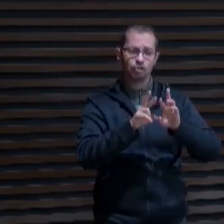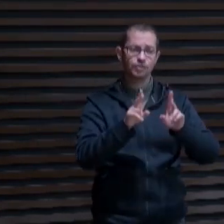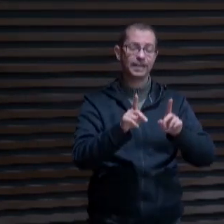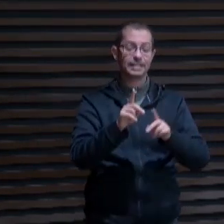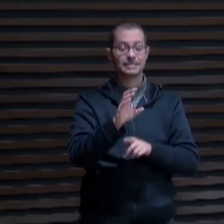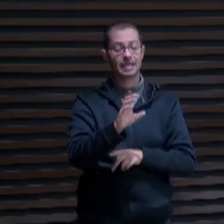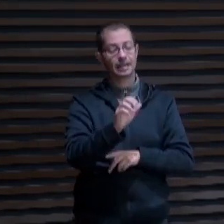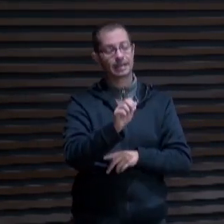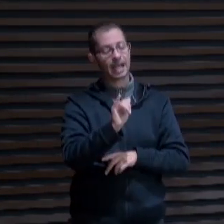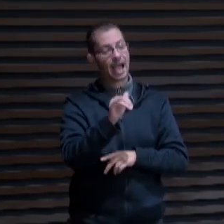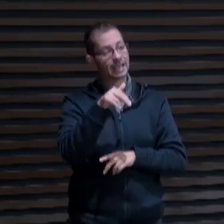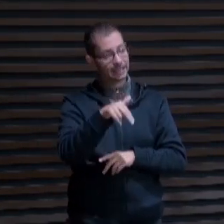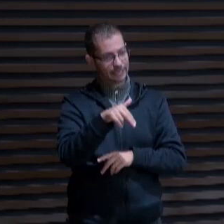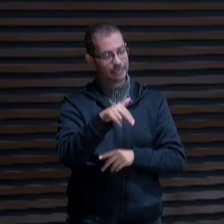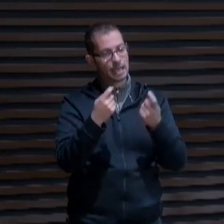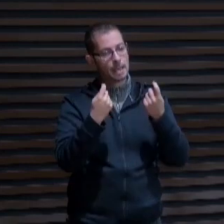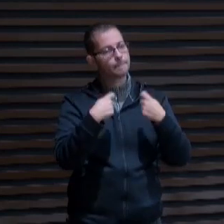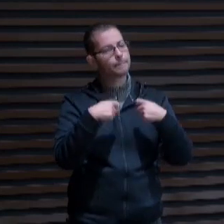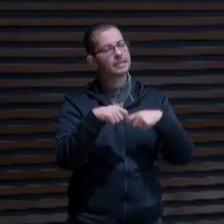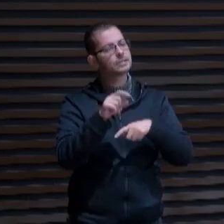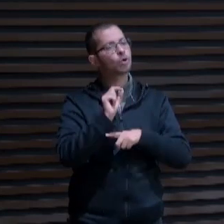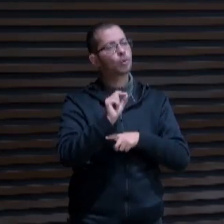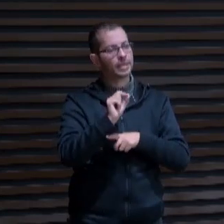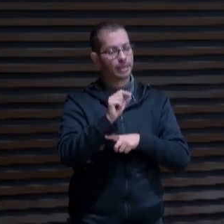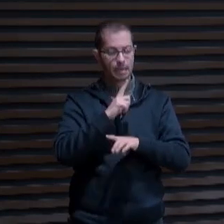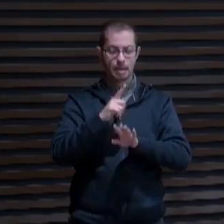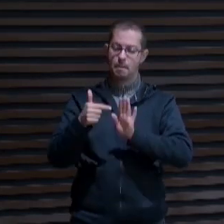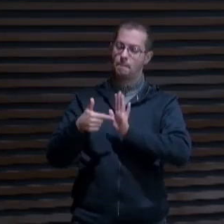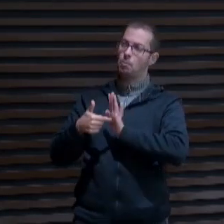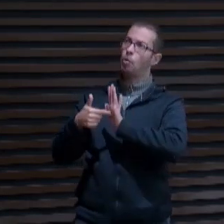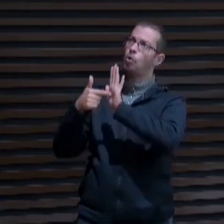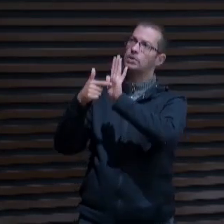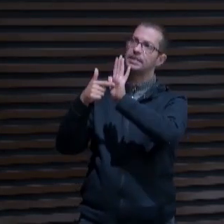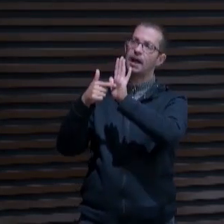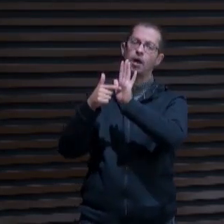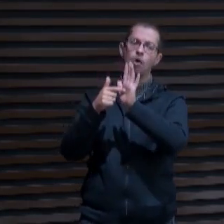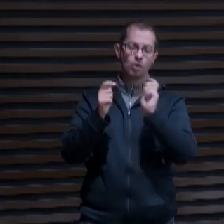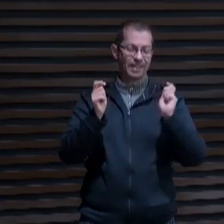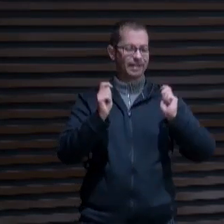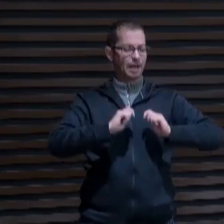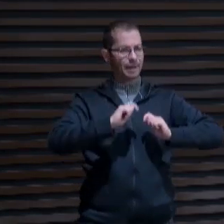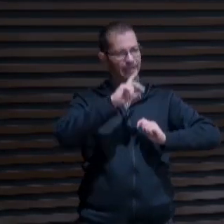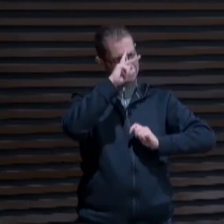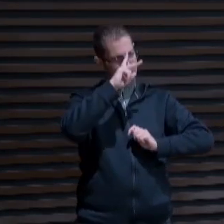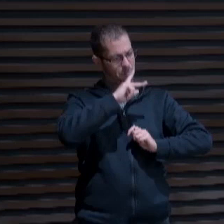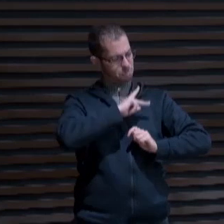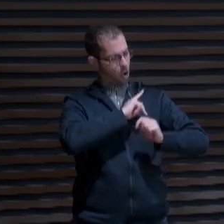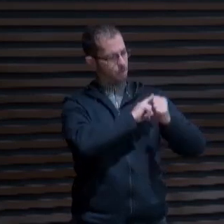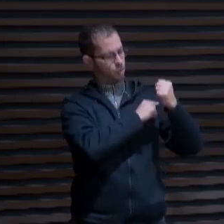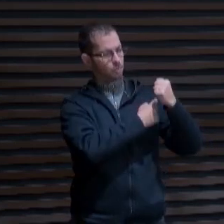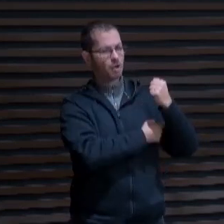Caim, ele precisou expressar aquilo que é da capacidade humana. Ele teve